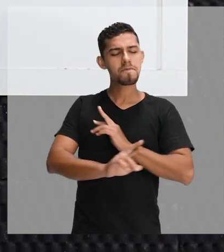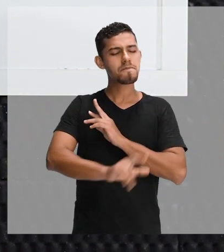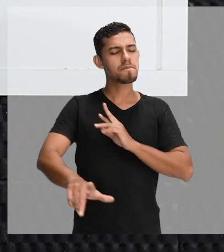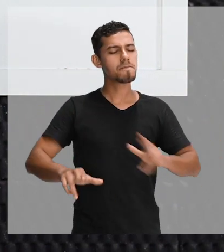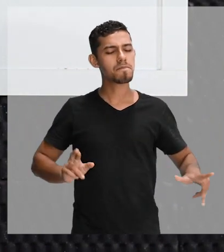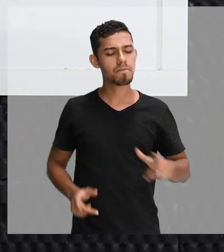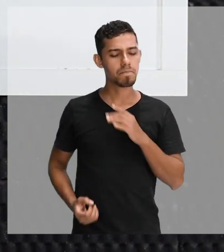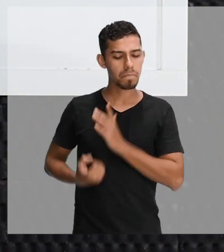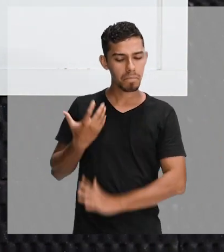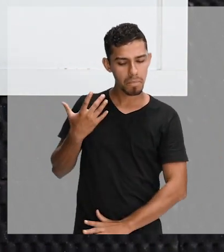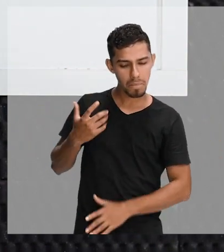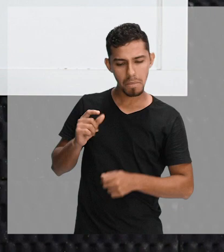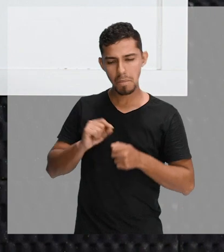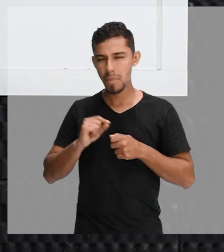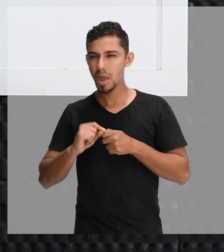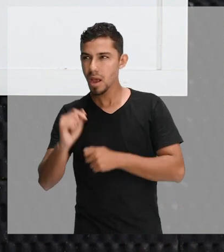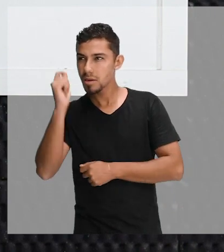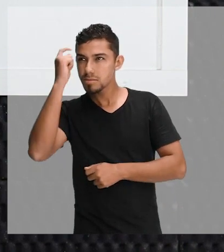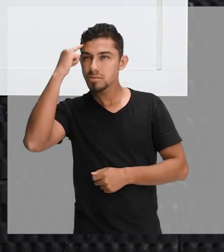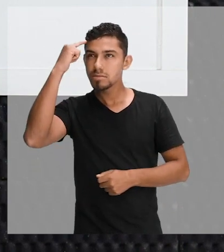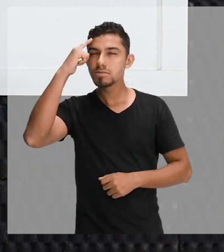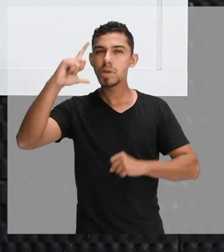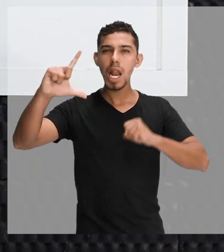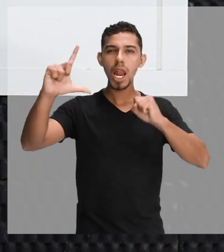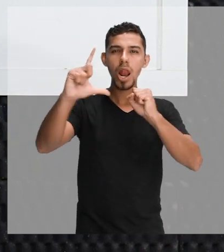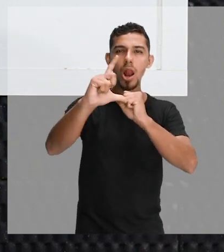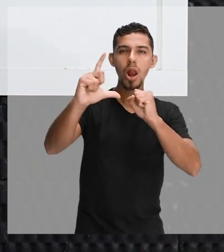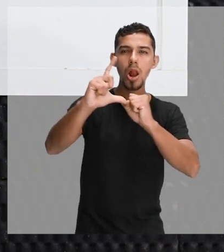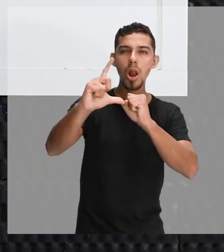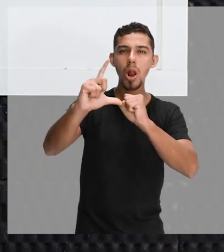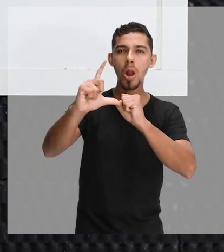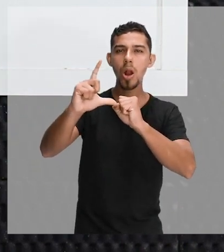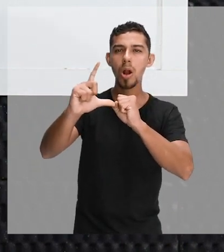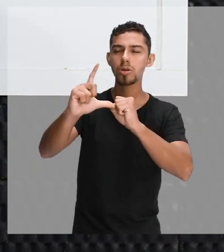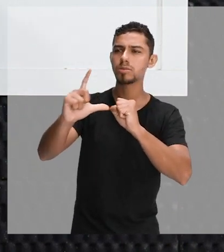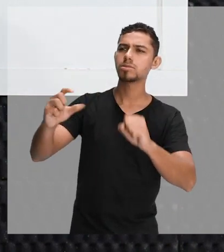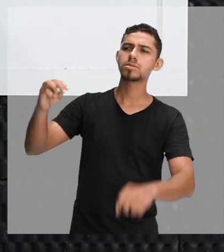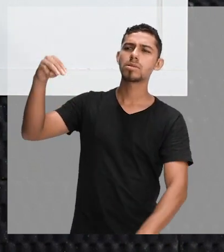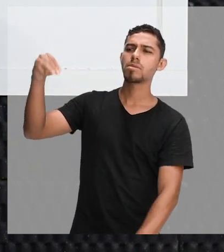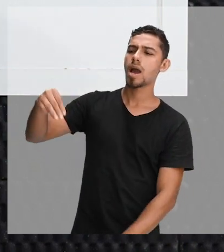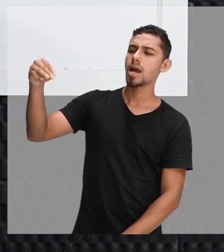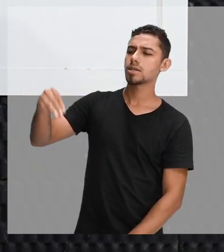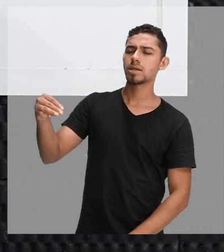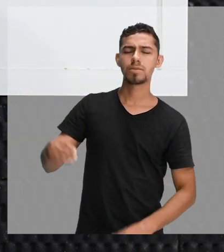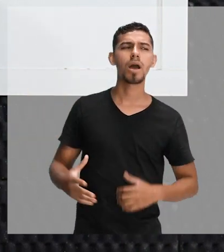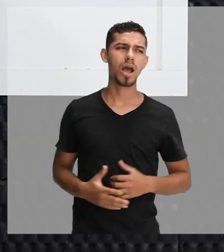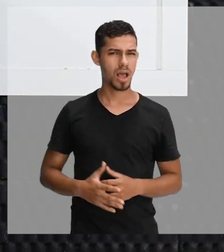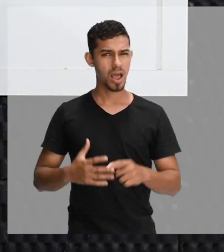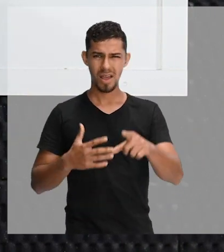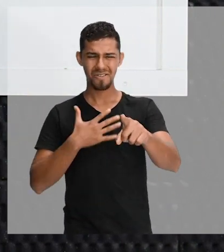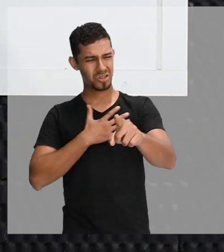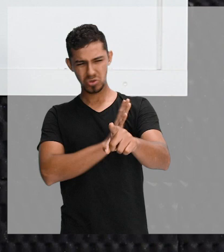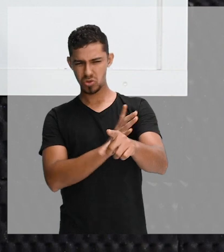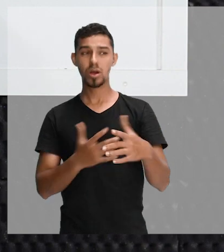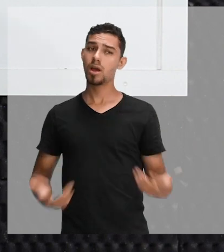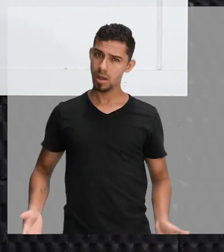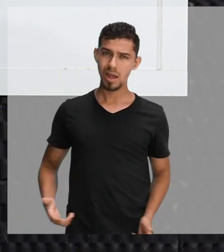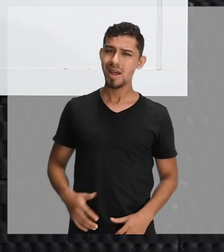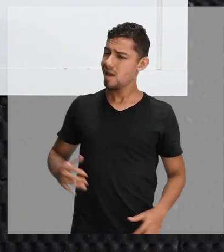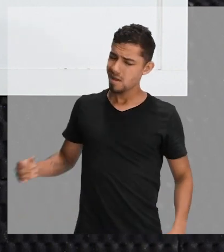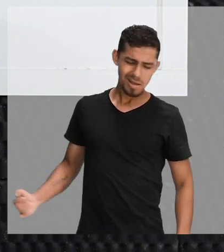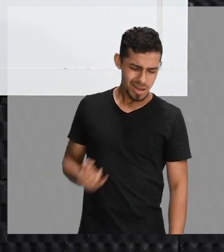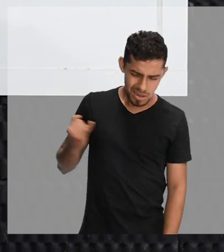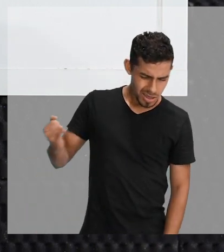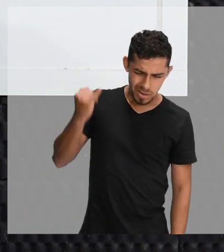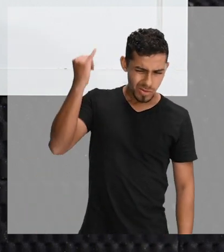que vai trazer para a gente uma lógica matemática. E aí a matemática, vocês não gostam, mas ela é tão importante, vocês não têm ideia do quanto